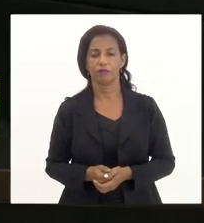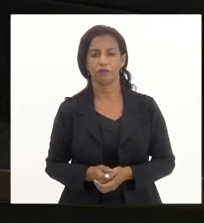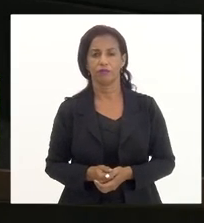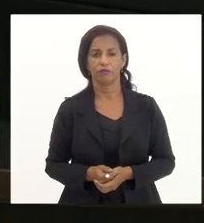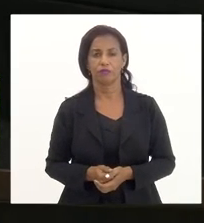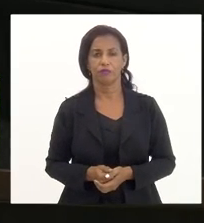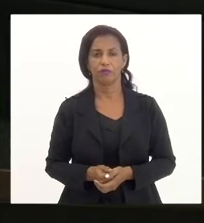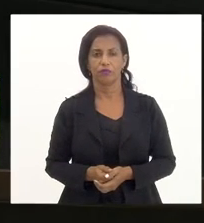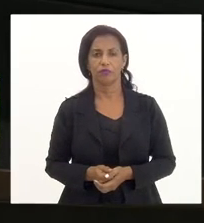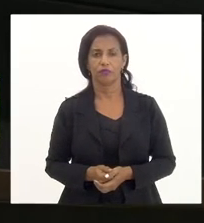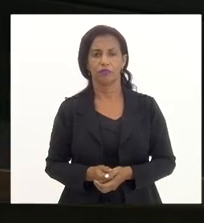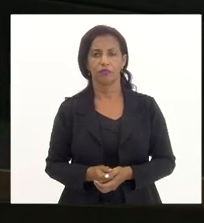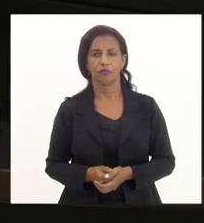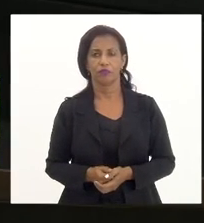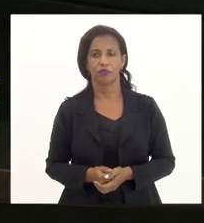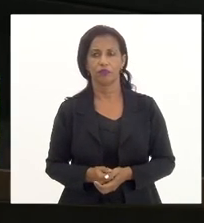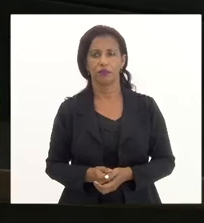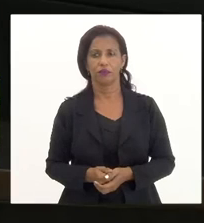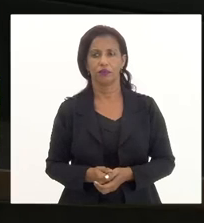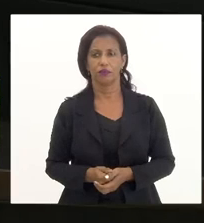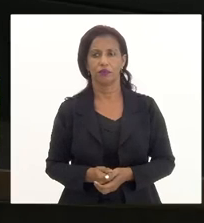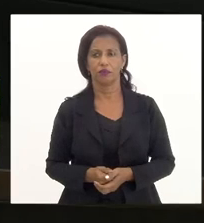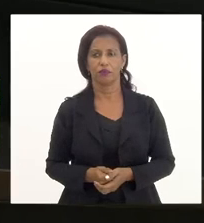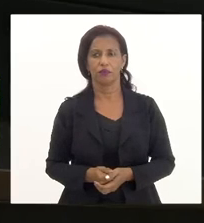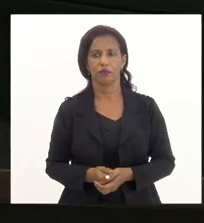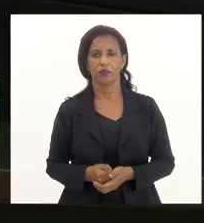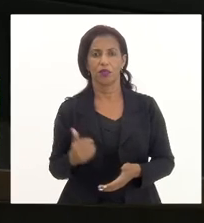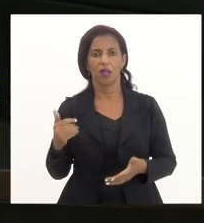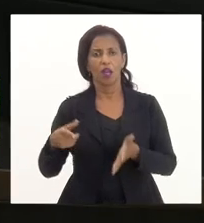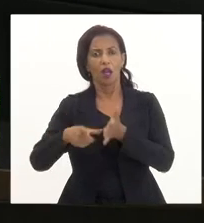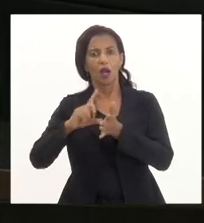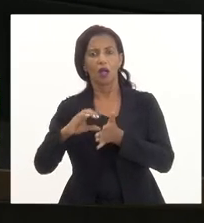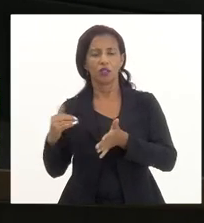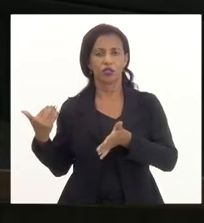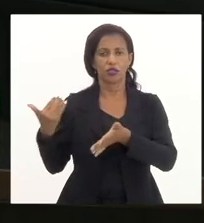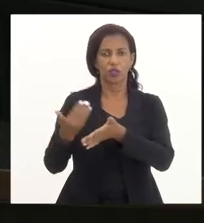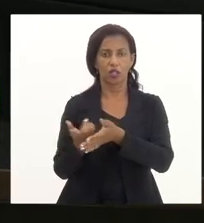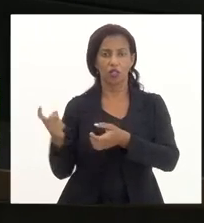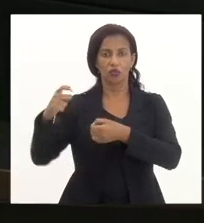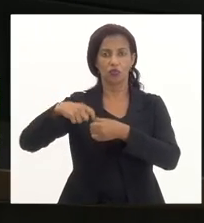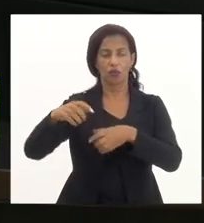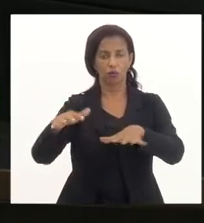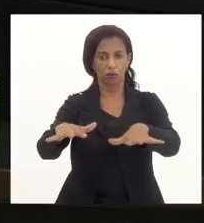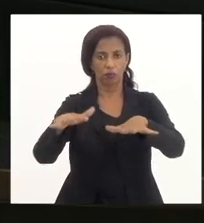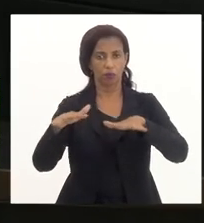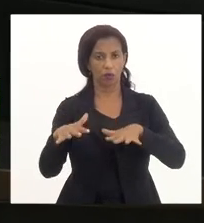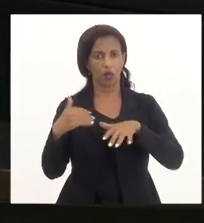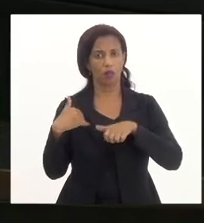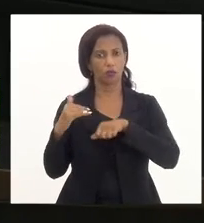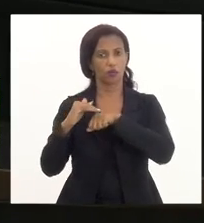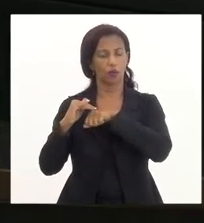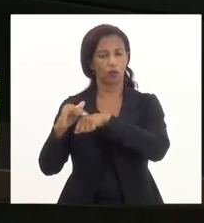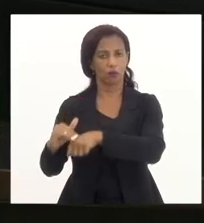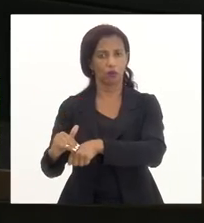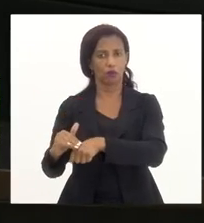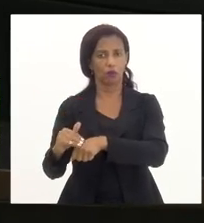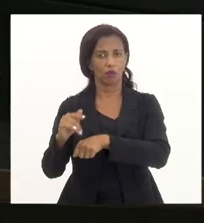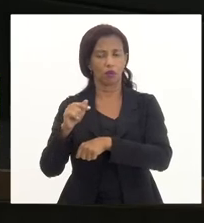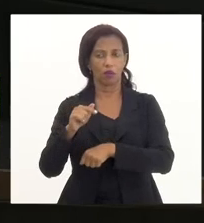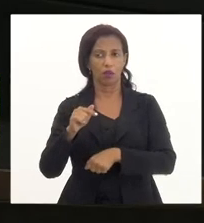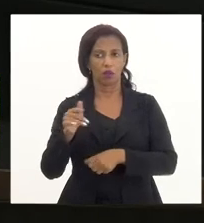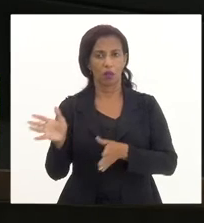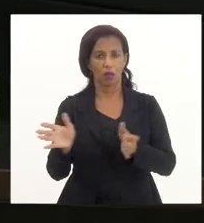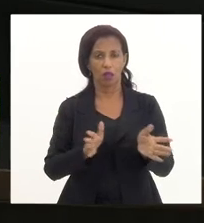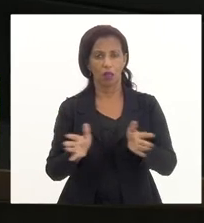um pouco acho antes de chegar aqui de volta ao plenário eu comentava de que é só